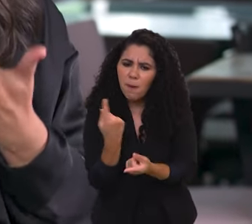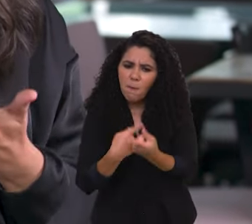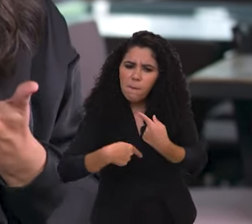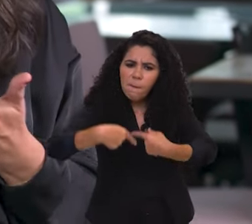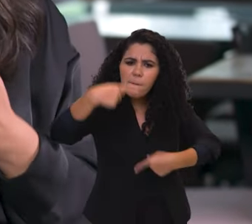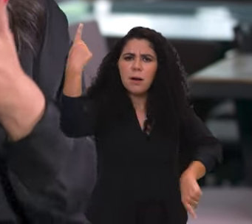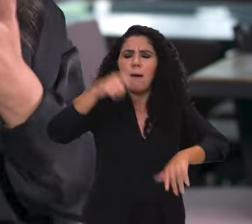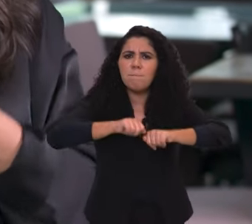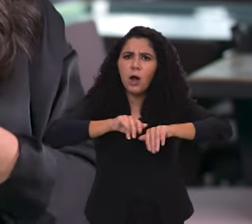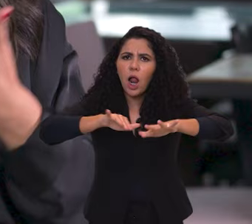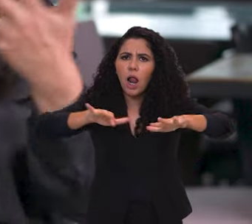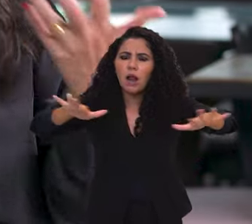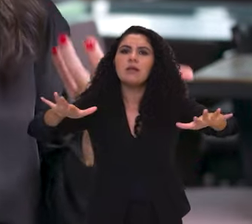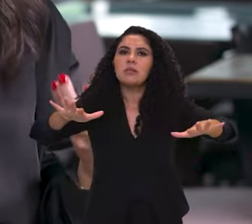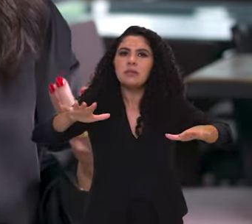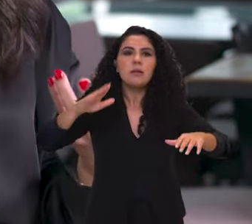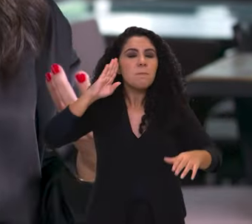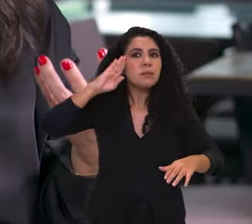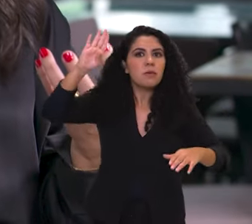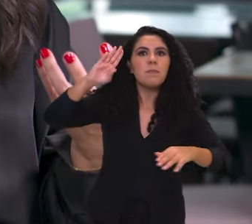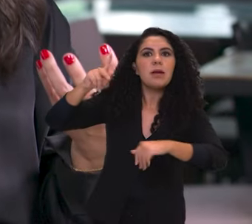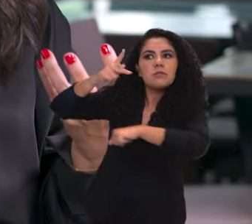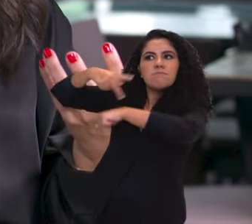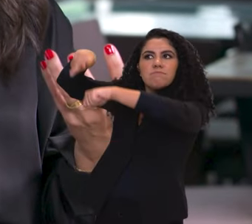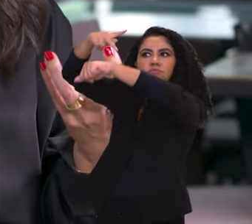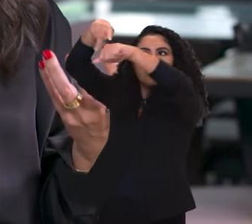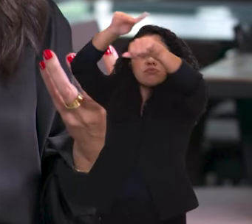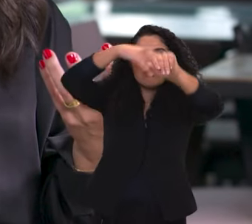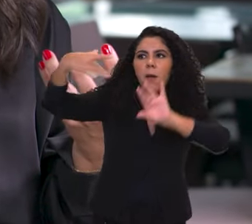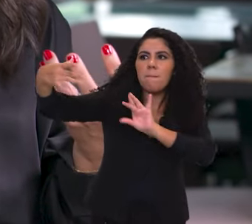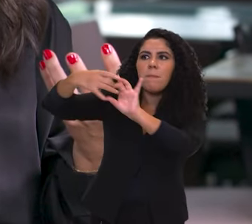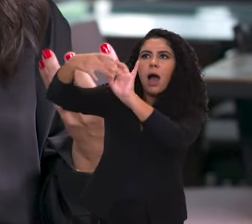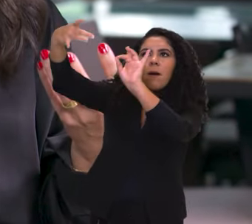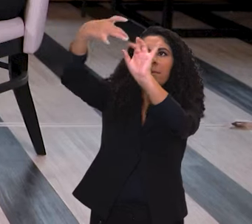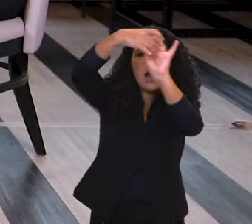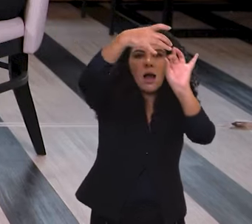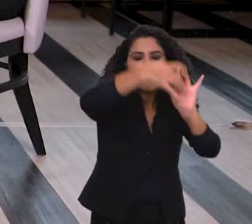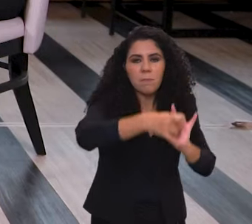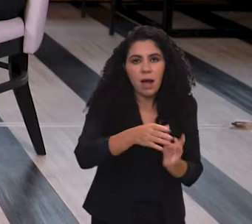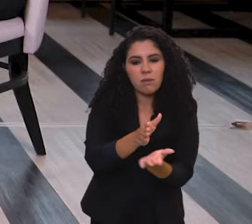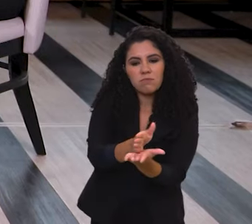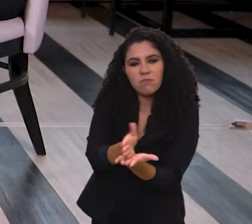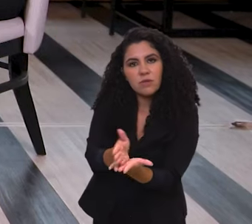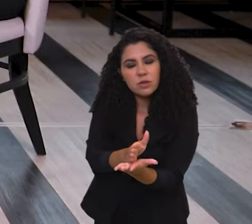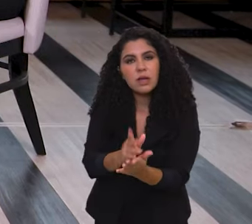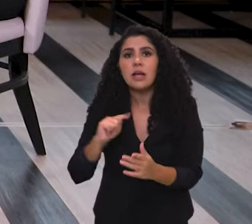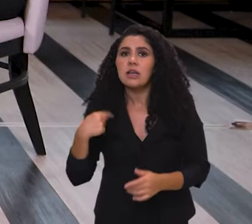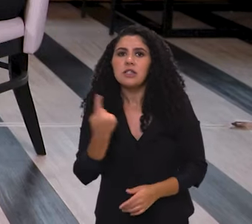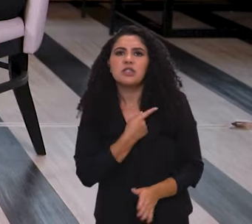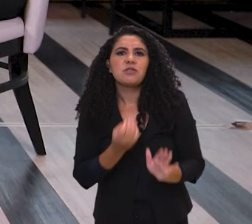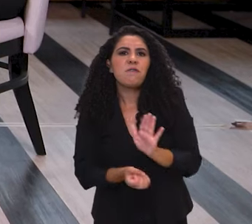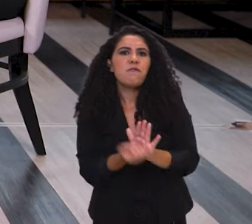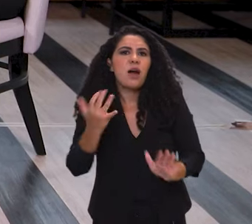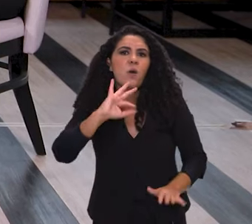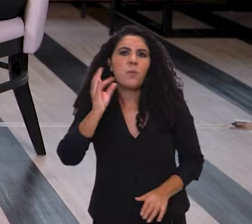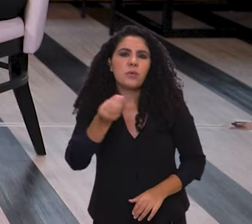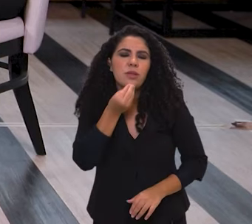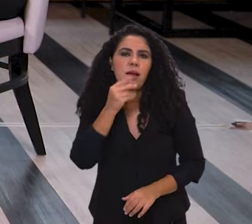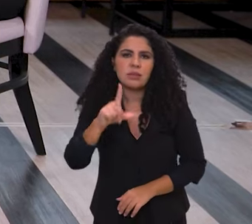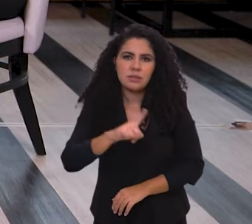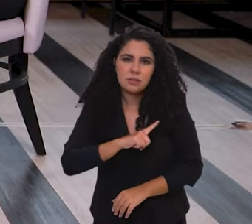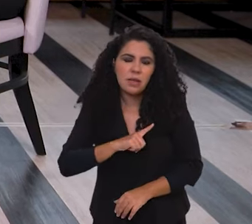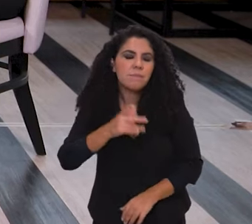de integração do Brasil com os países vizinhos nos arcos norte e central da fronteira? E a gente tem diversas oportunidades para